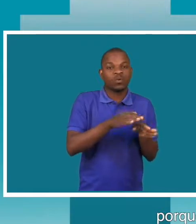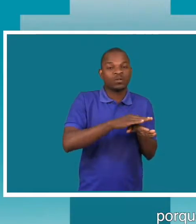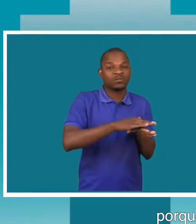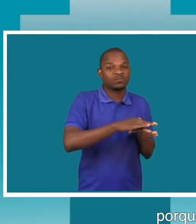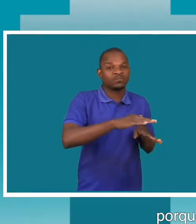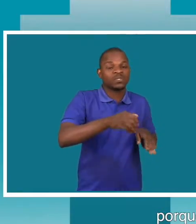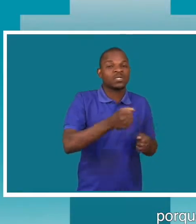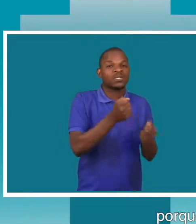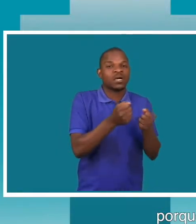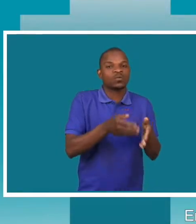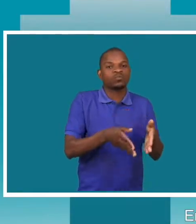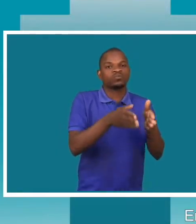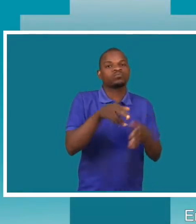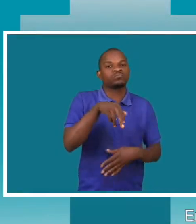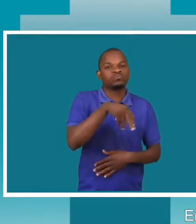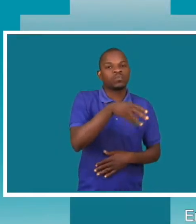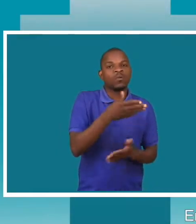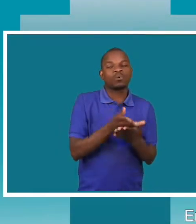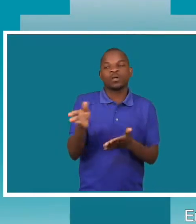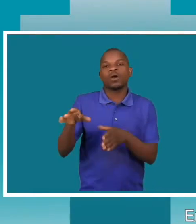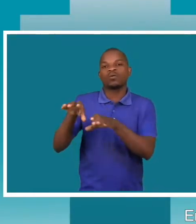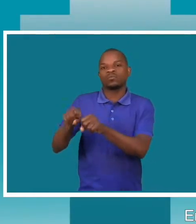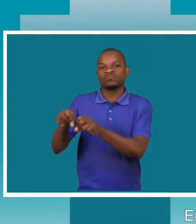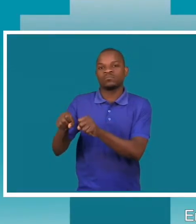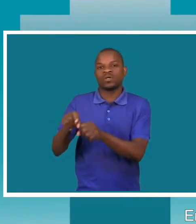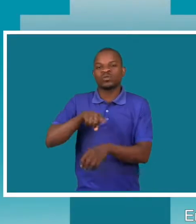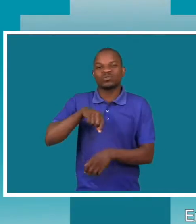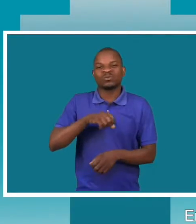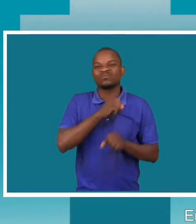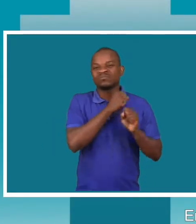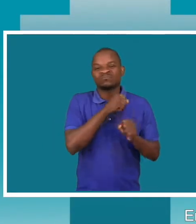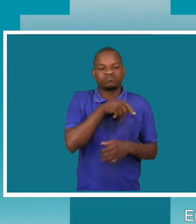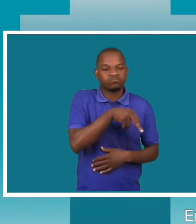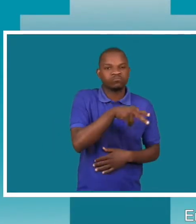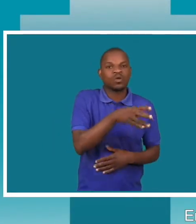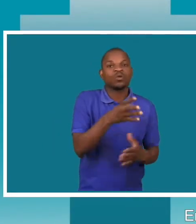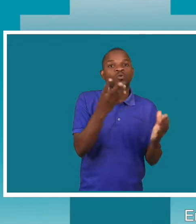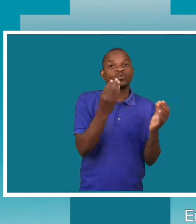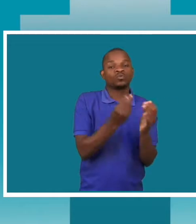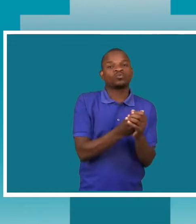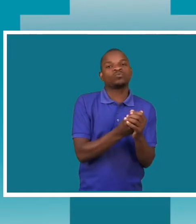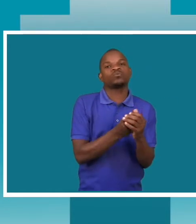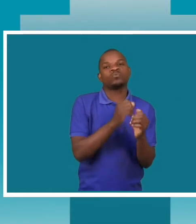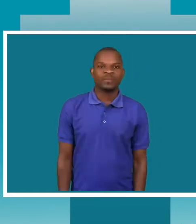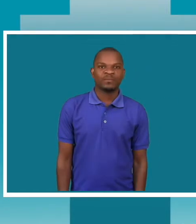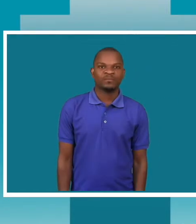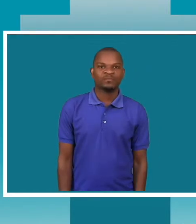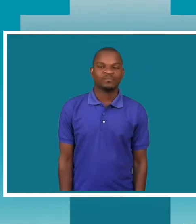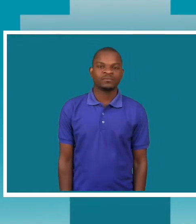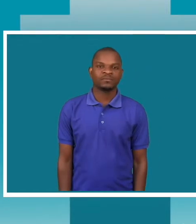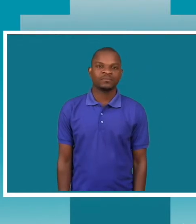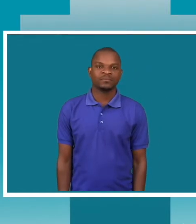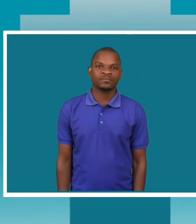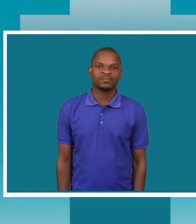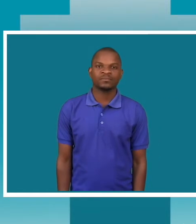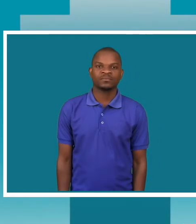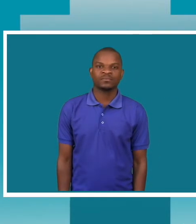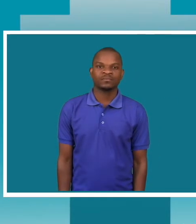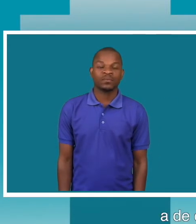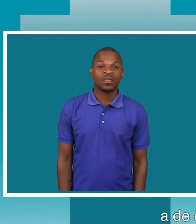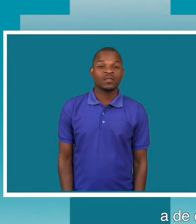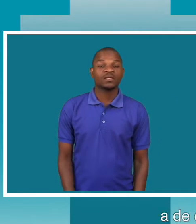estacionados nos passeios então nós somos obrigados a entrar na história caminha na estrada o alerta do perigo estão esperando em violação de